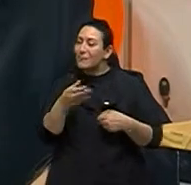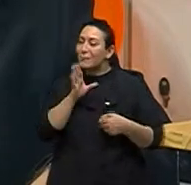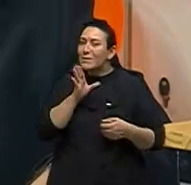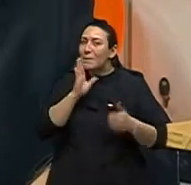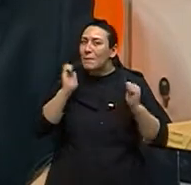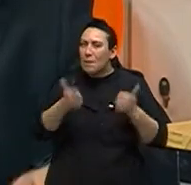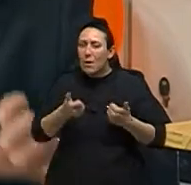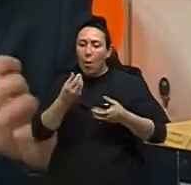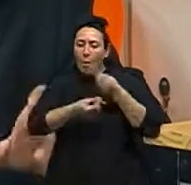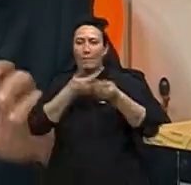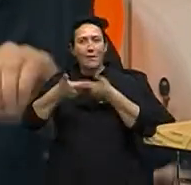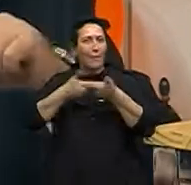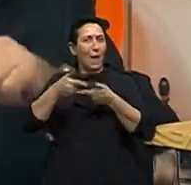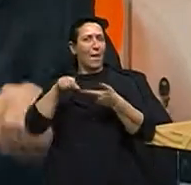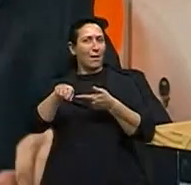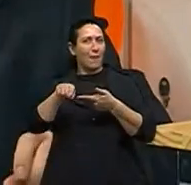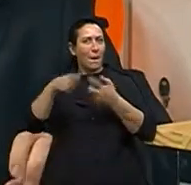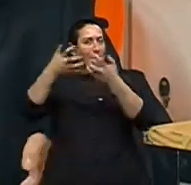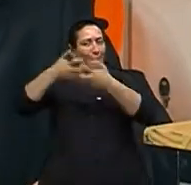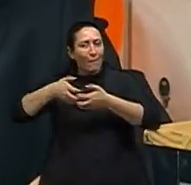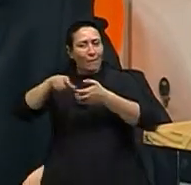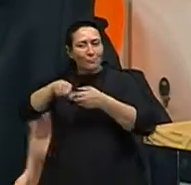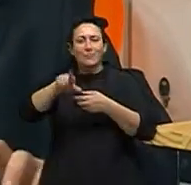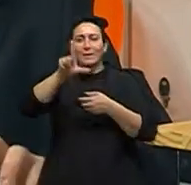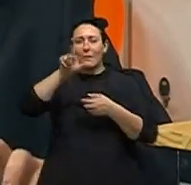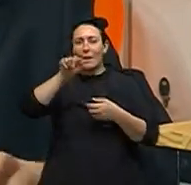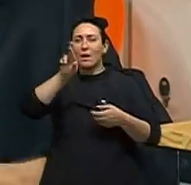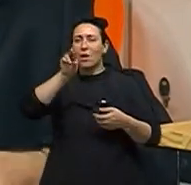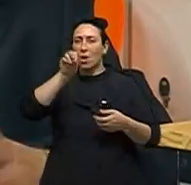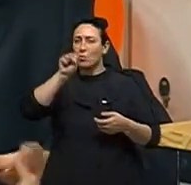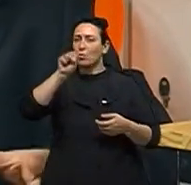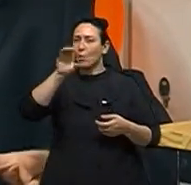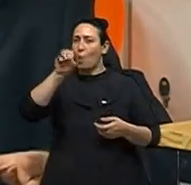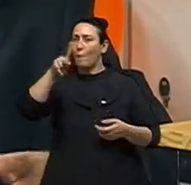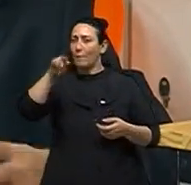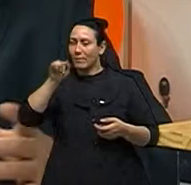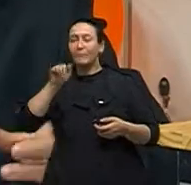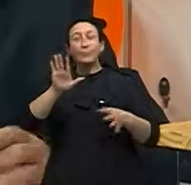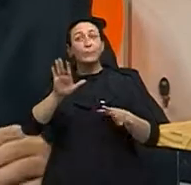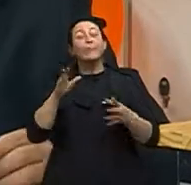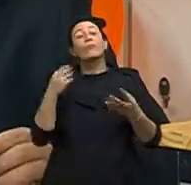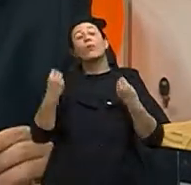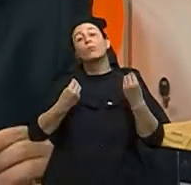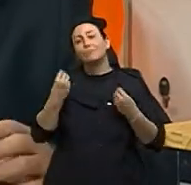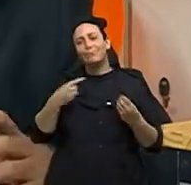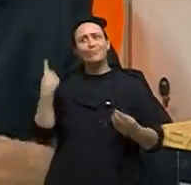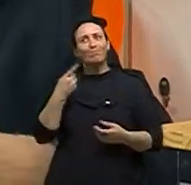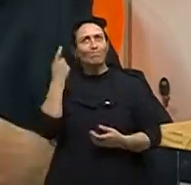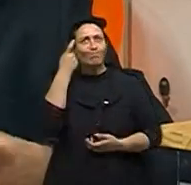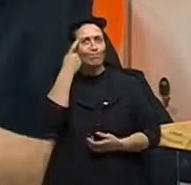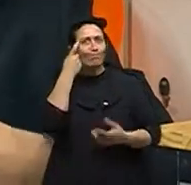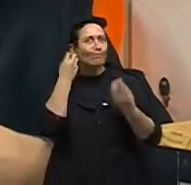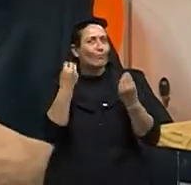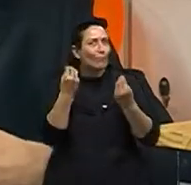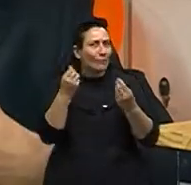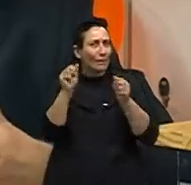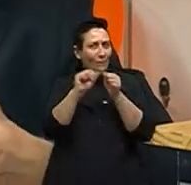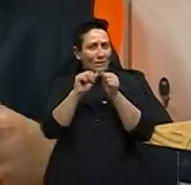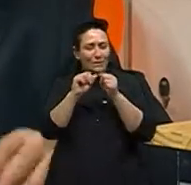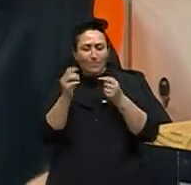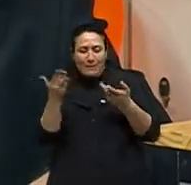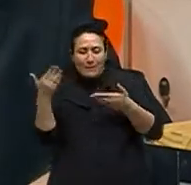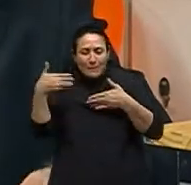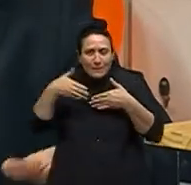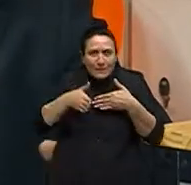com laparoscopia isso limita muito Claro a forma que se encontrou de diminuir essa curva e de se fazer a